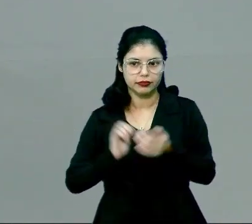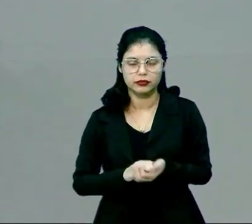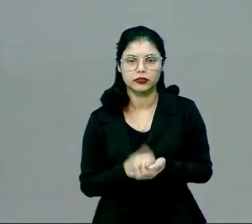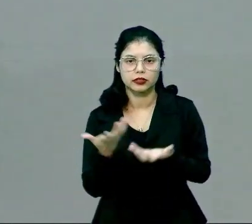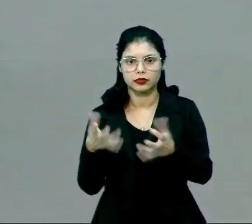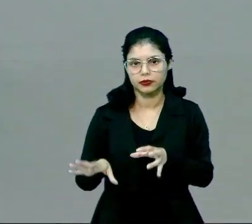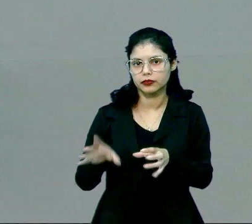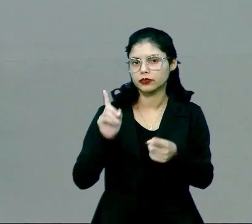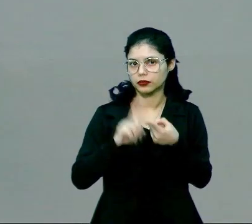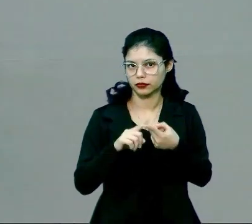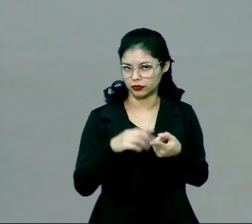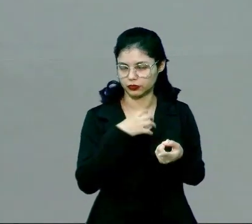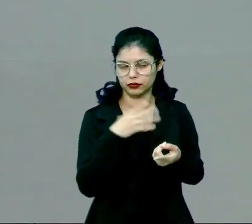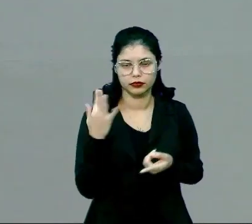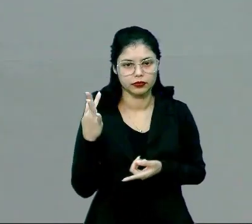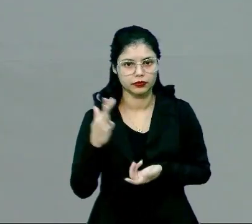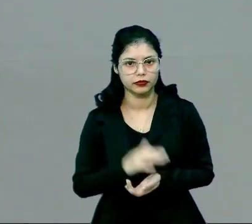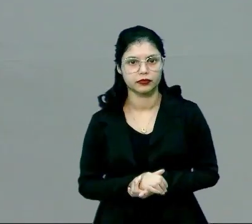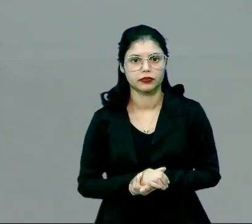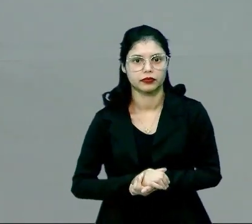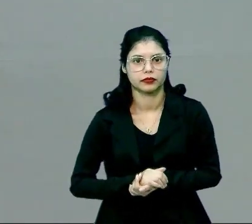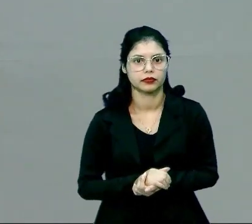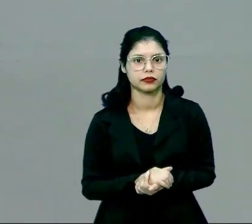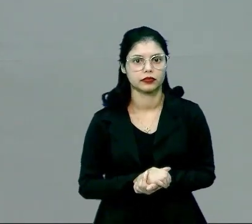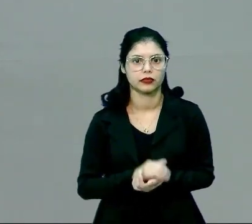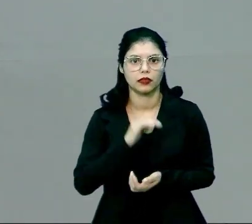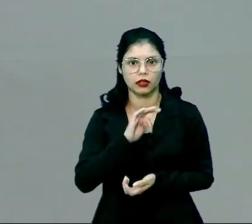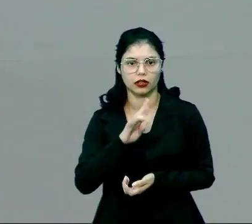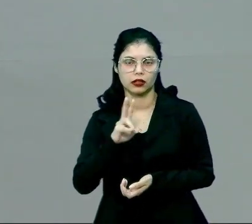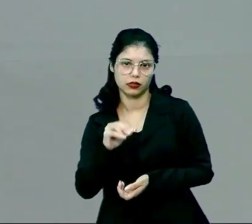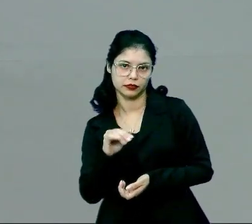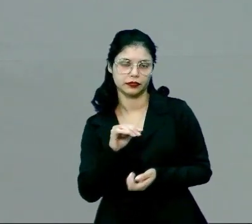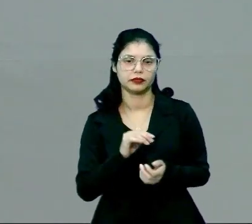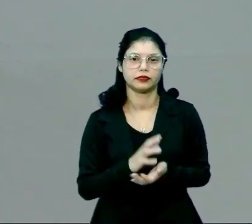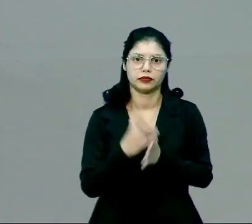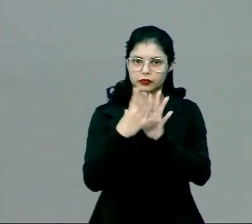tu não quer, porque você sentiu dor. Isso é um ato reflexo.